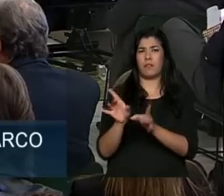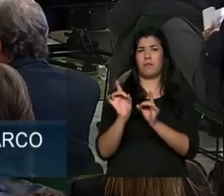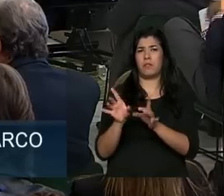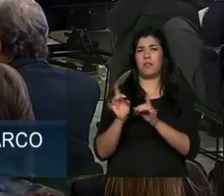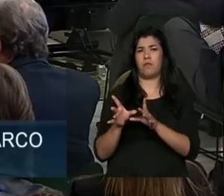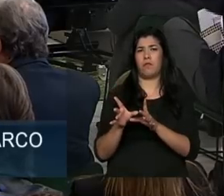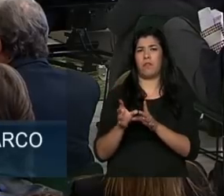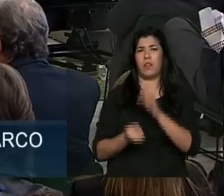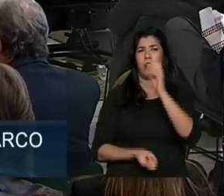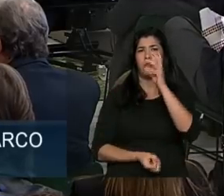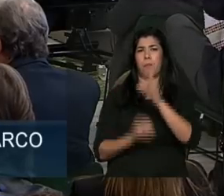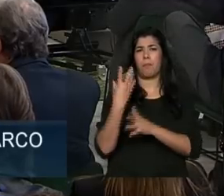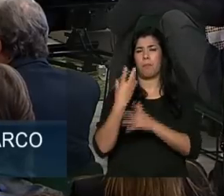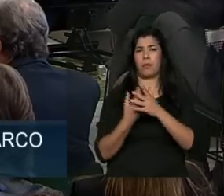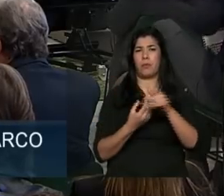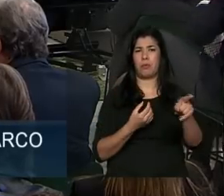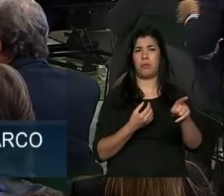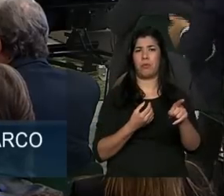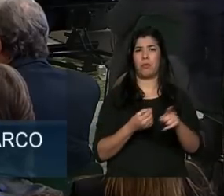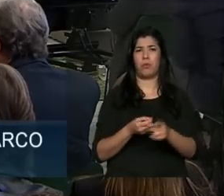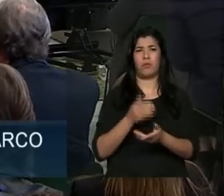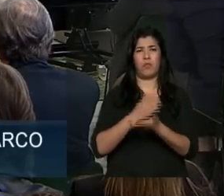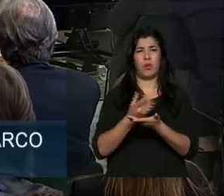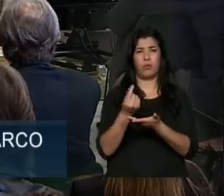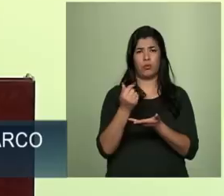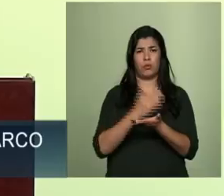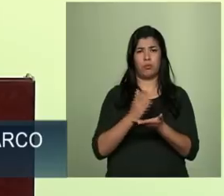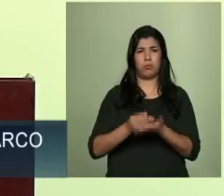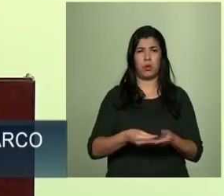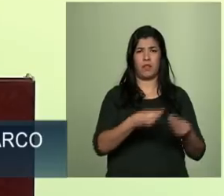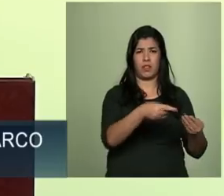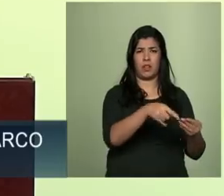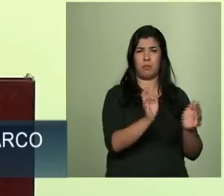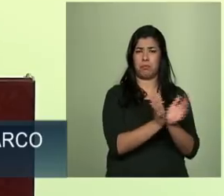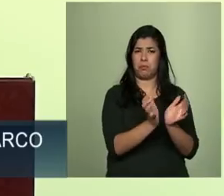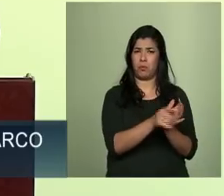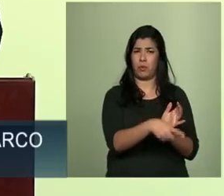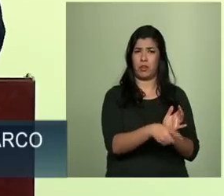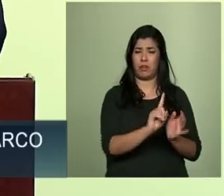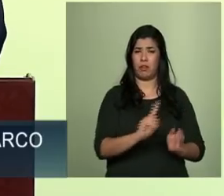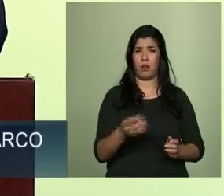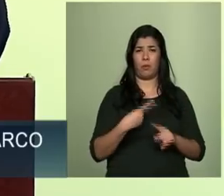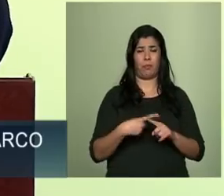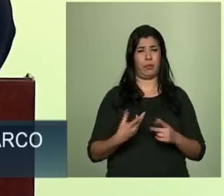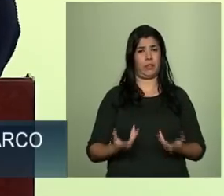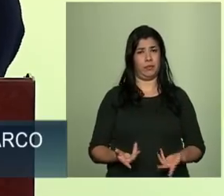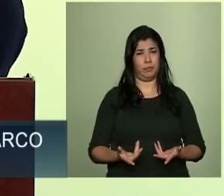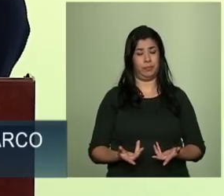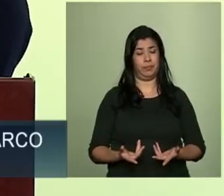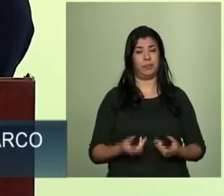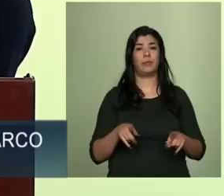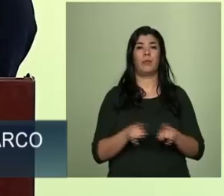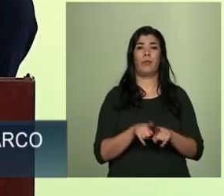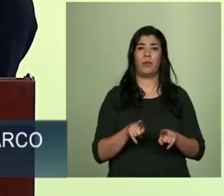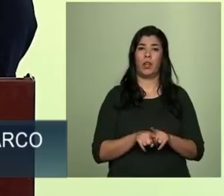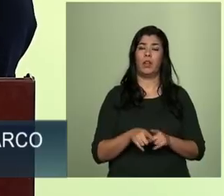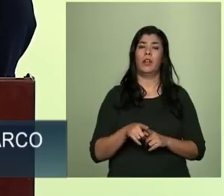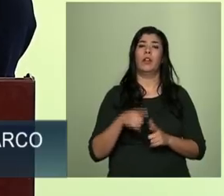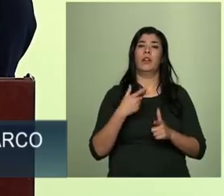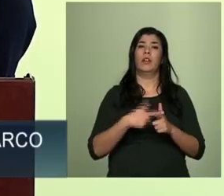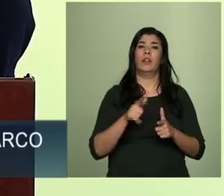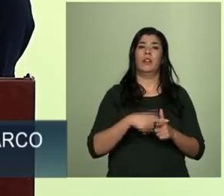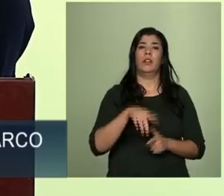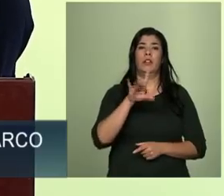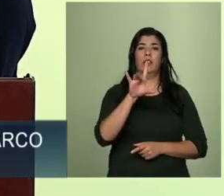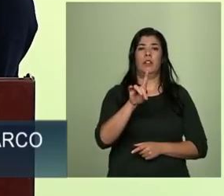em cima da biodiversidade brasileira. Protocolos comunitários são formalmente reconhecidos, isso é outra desburocratização.